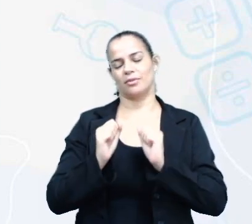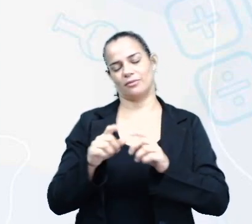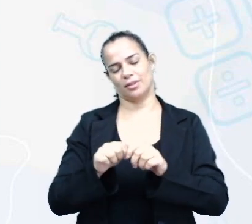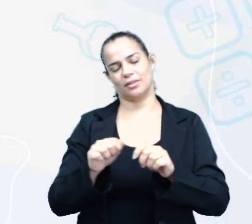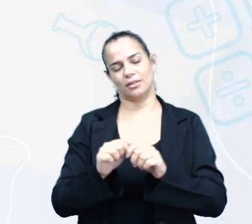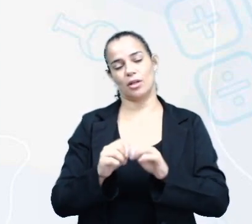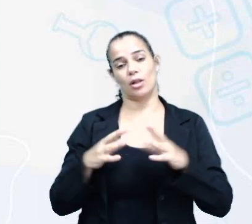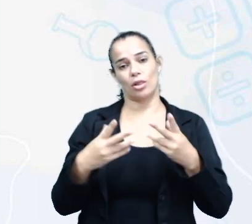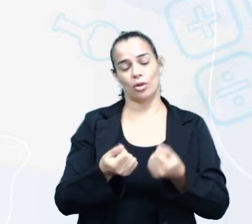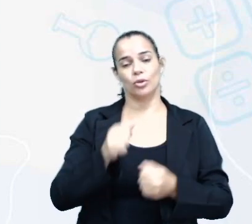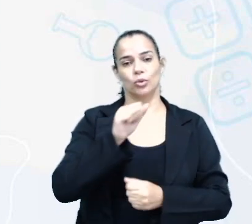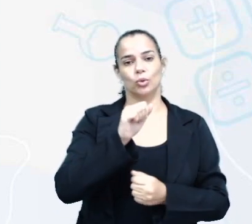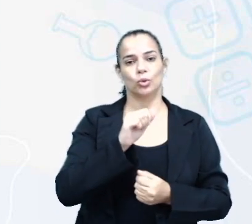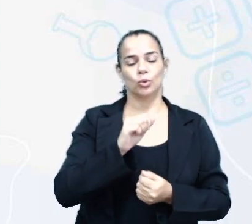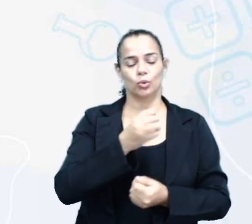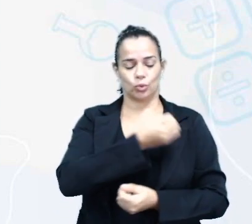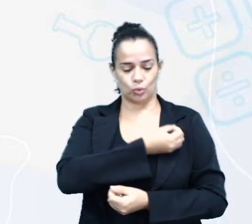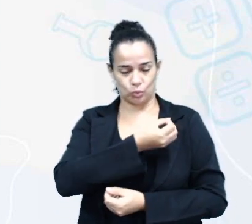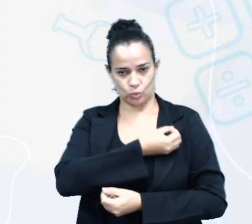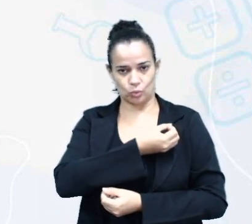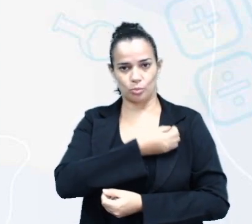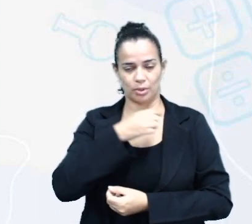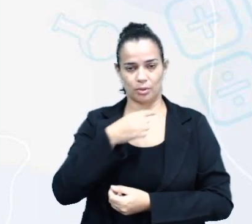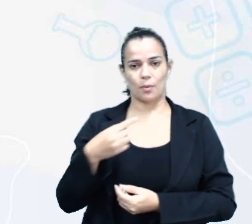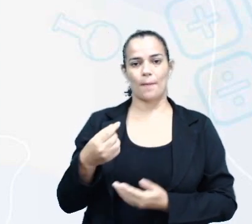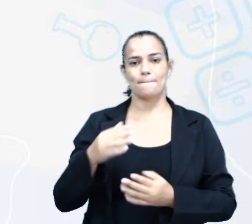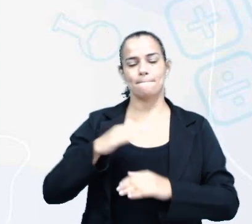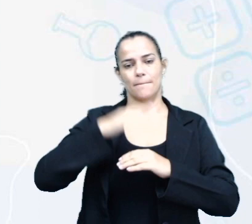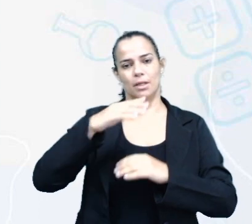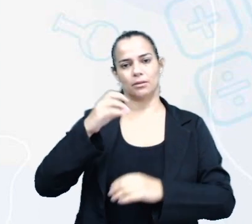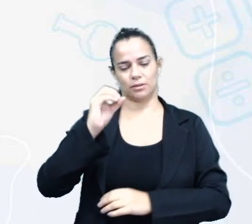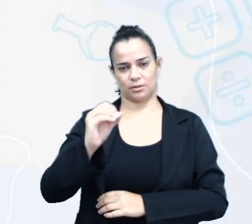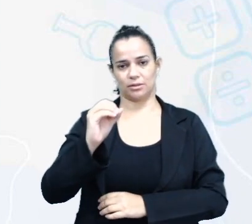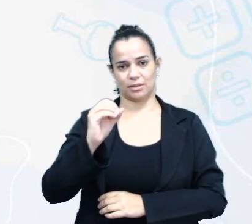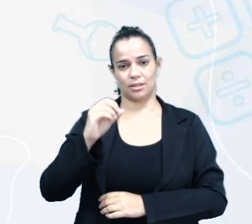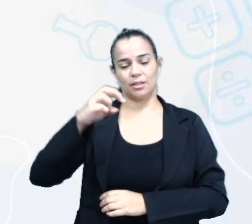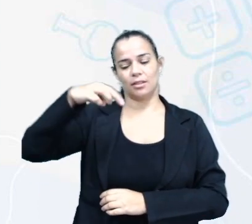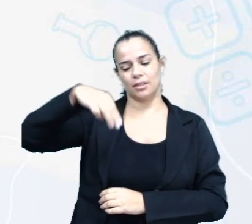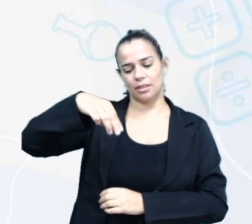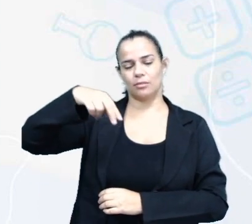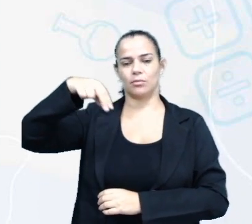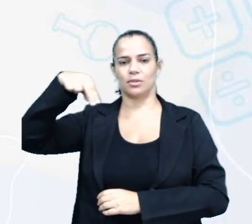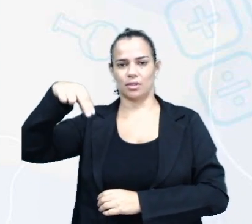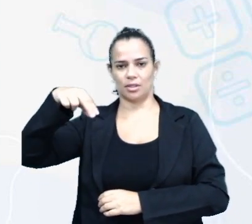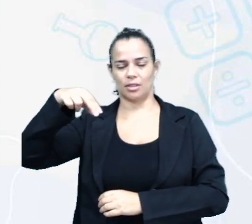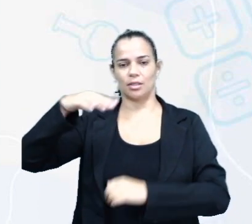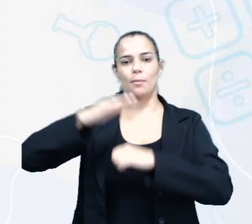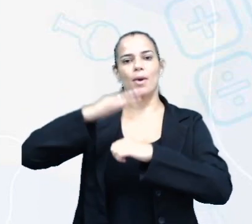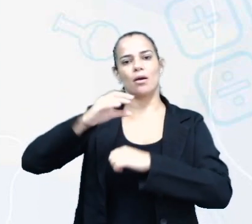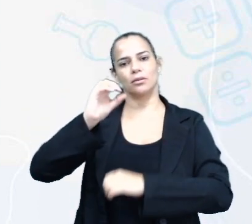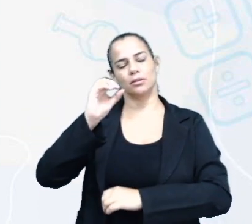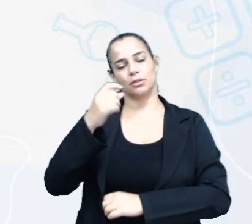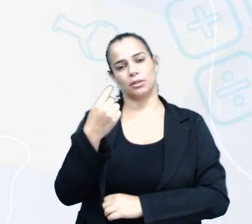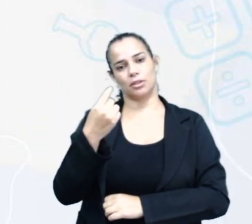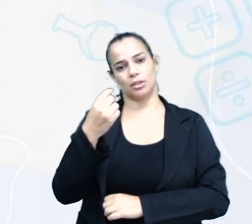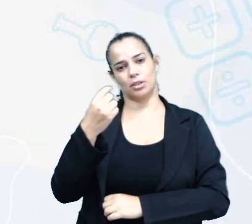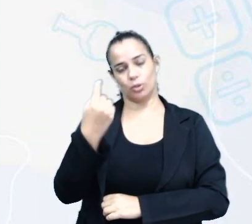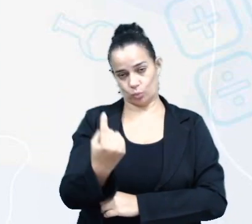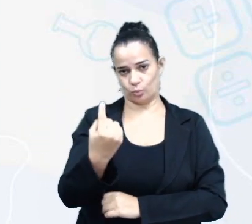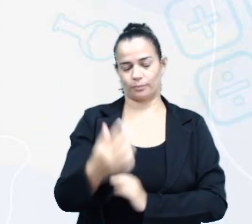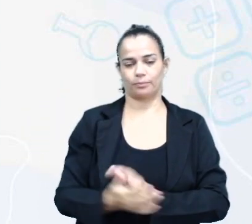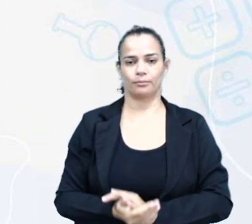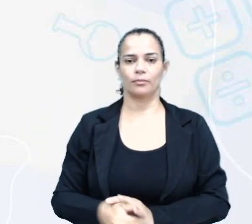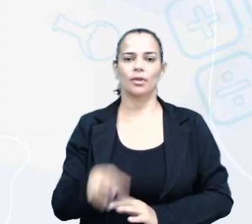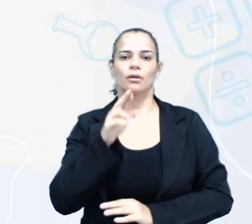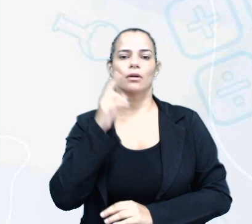todo número real A maior que 0 e mn sendo números inteiros maiores que 1. Como exemplo,